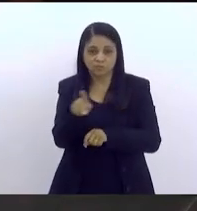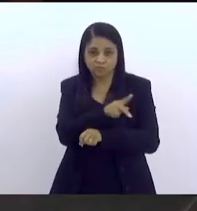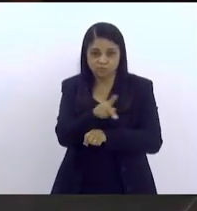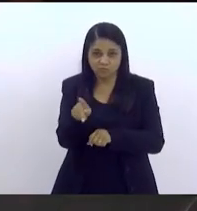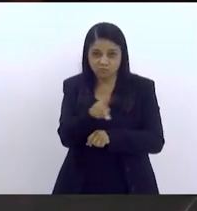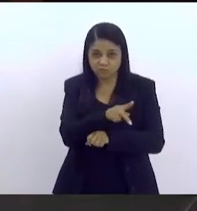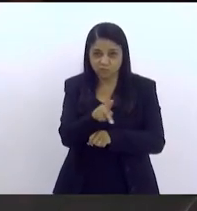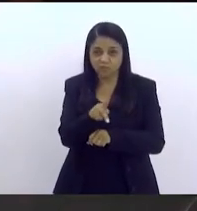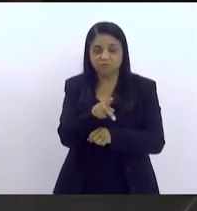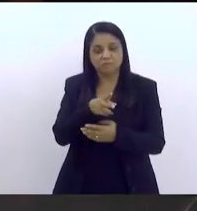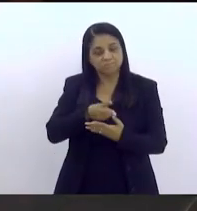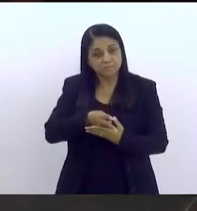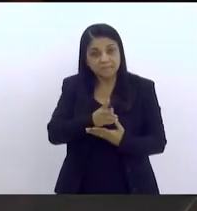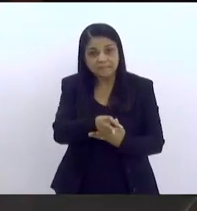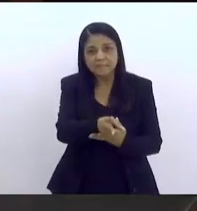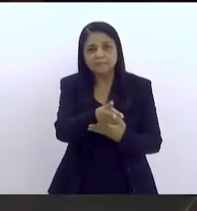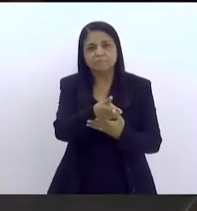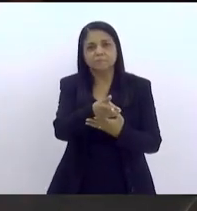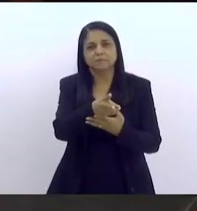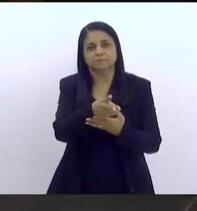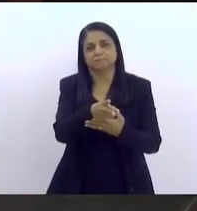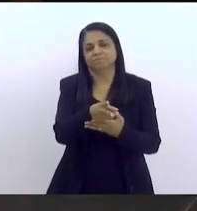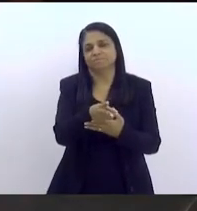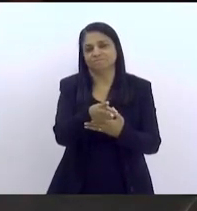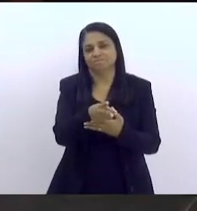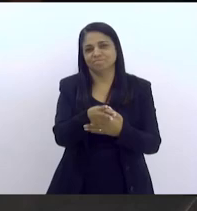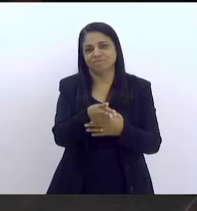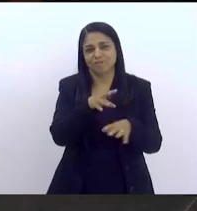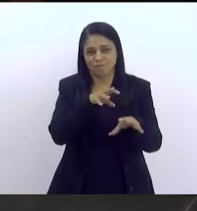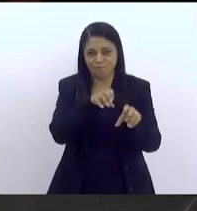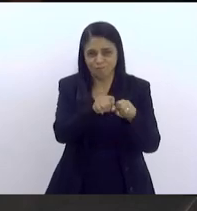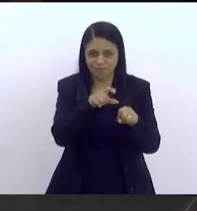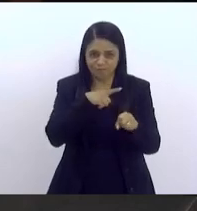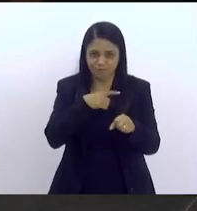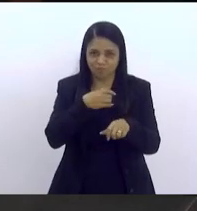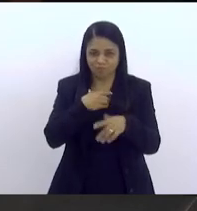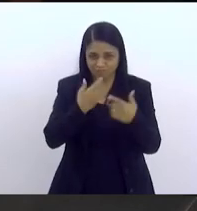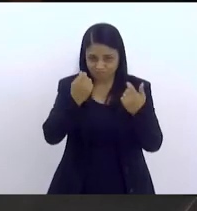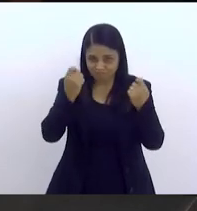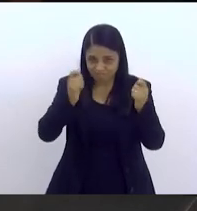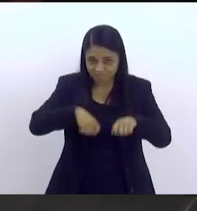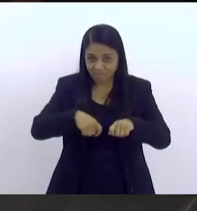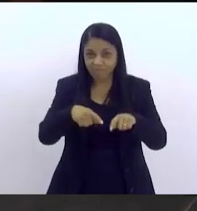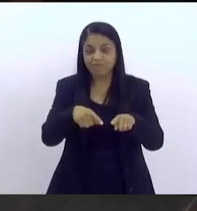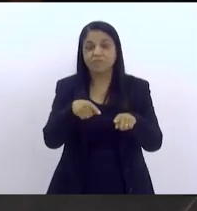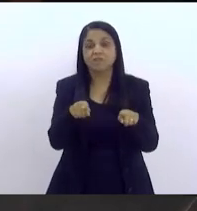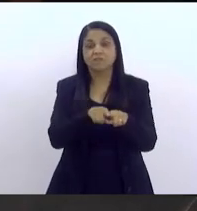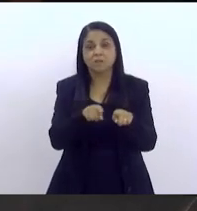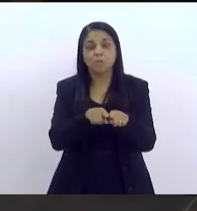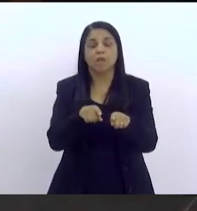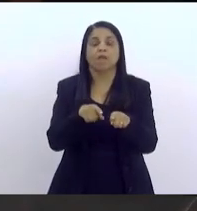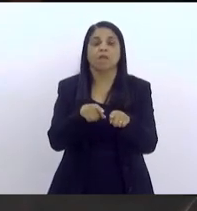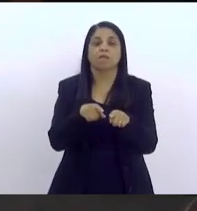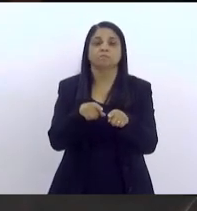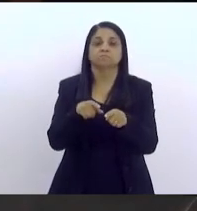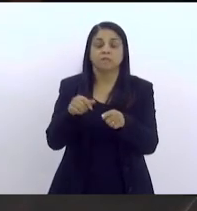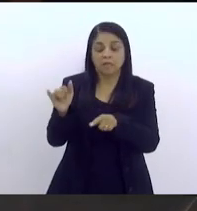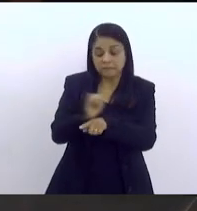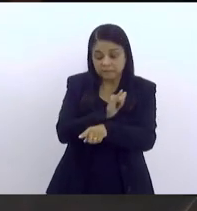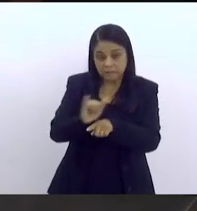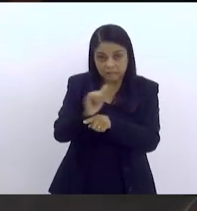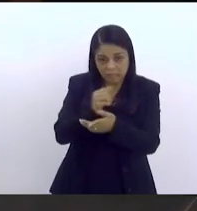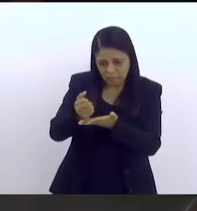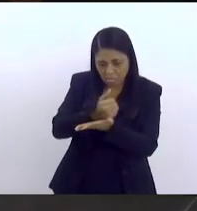né aí permanente e ampliada e deve adverti-los que a estratégia farmacológica não é a única